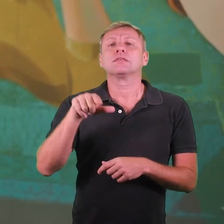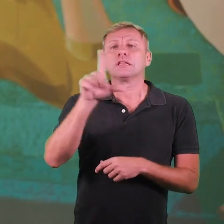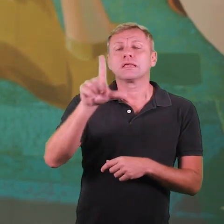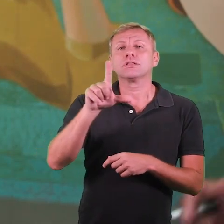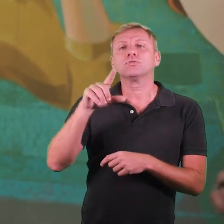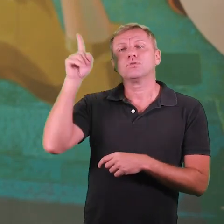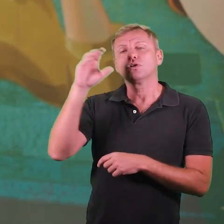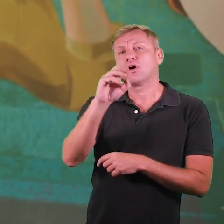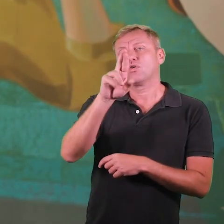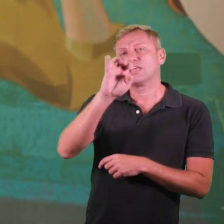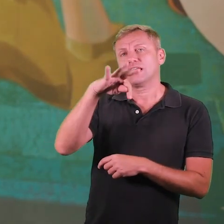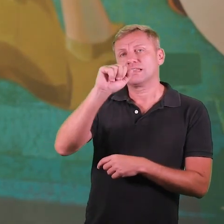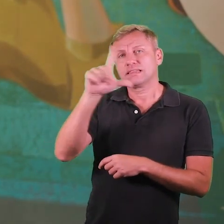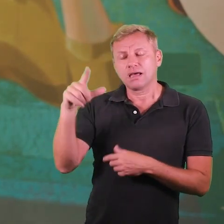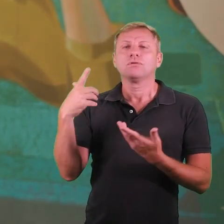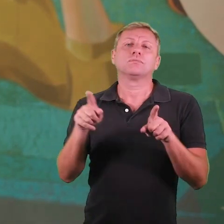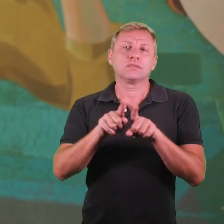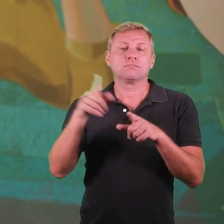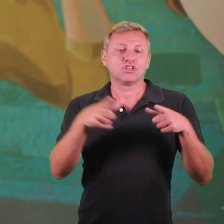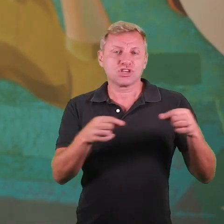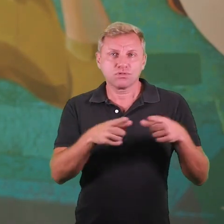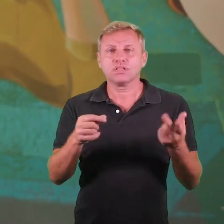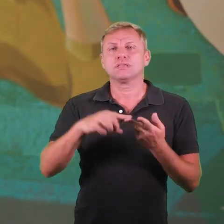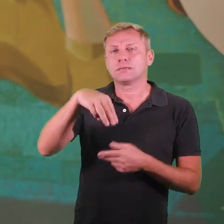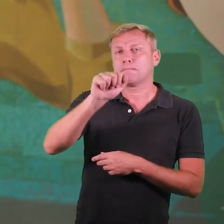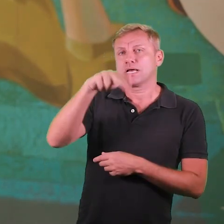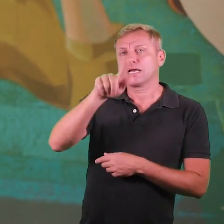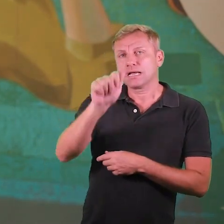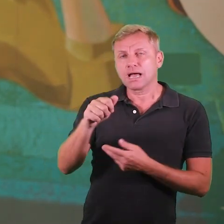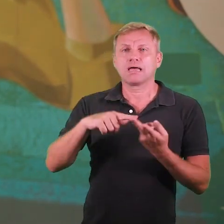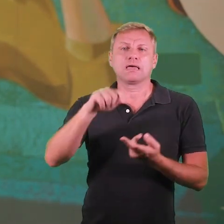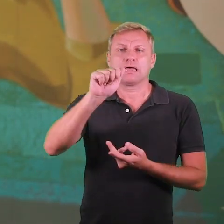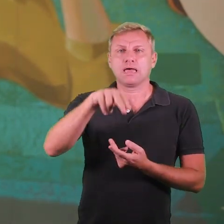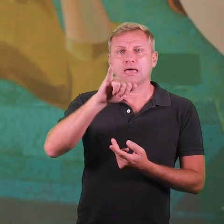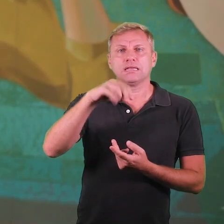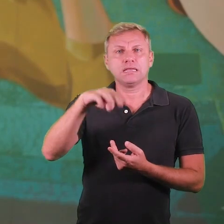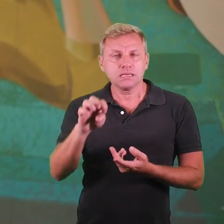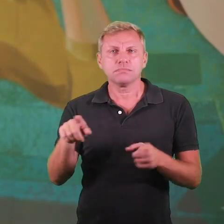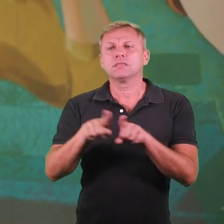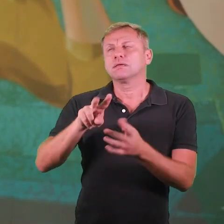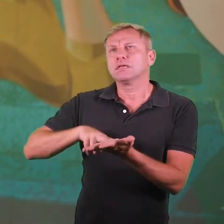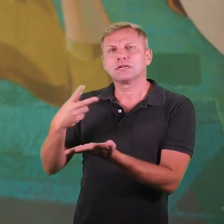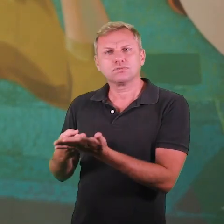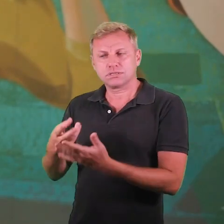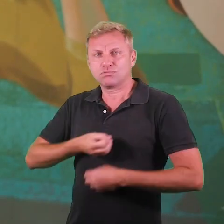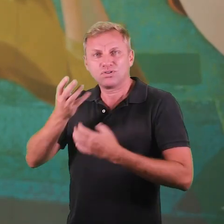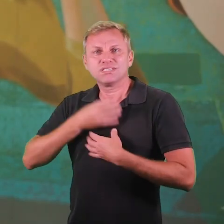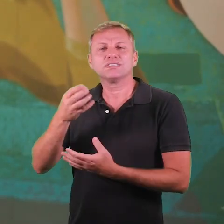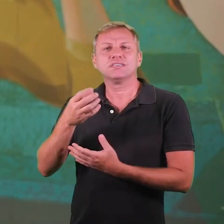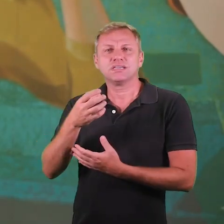oriental, com literatura japonesa, mangás, anime, ou tradução de kanji, que são poesia